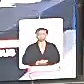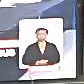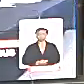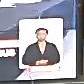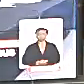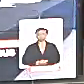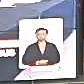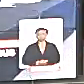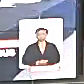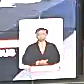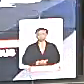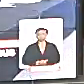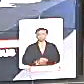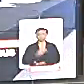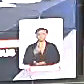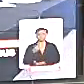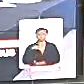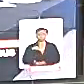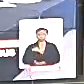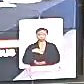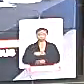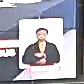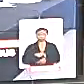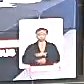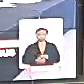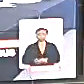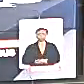Maurício 3 minutos Maurício